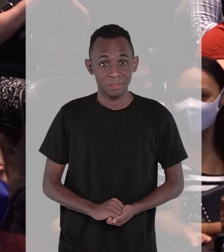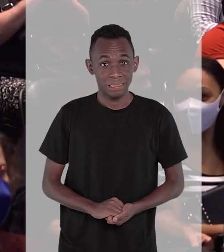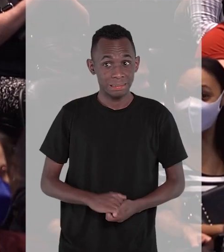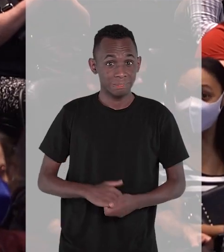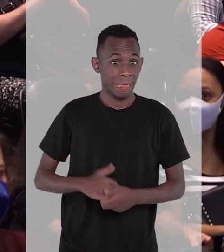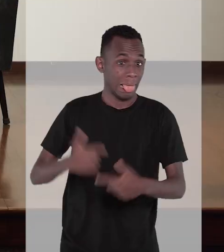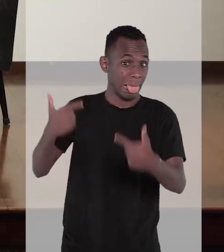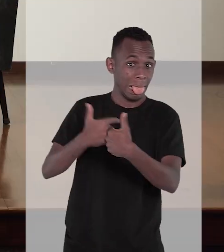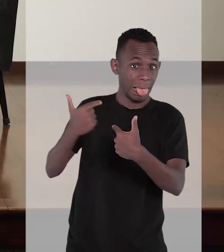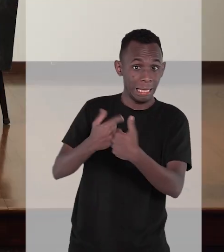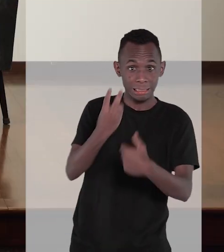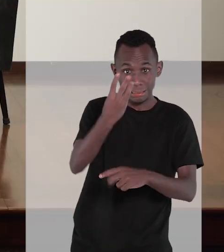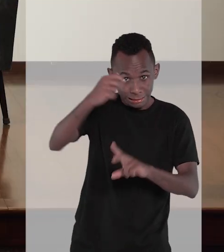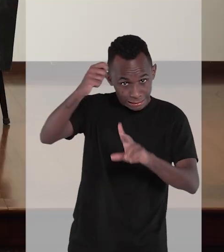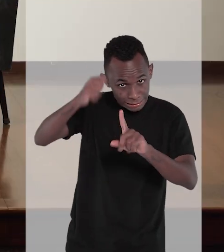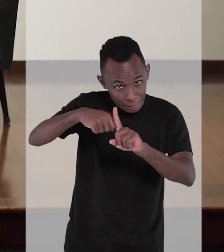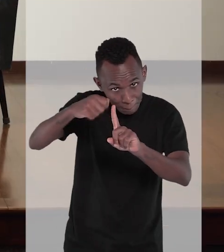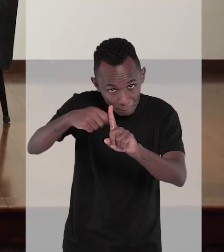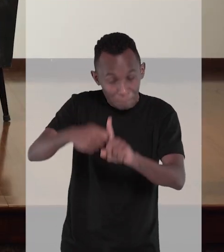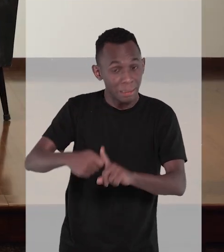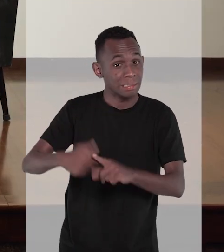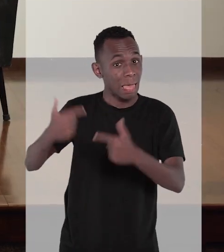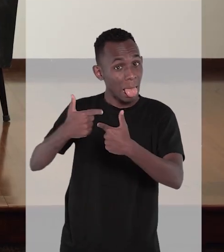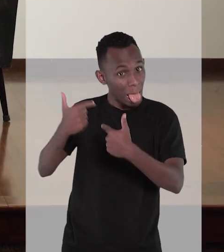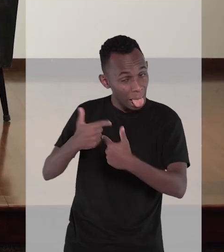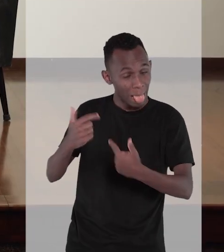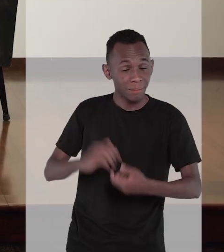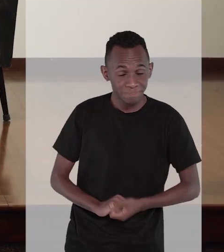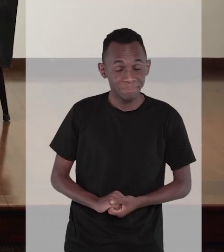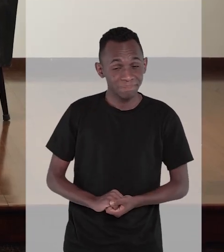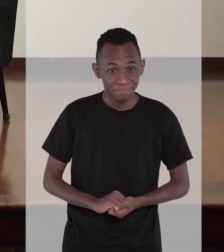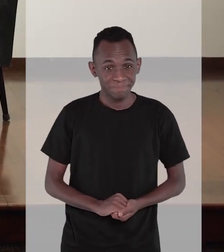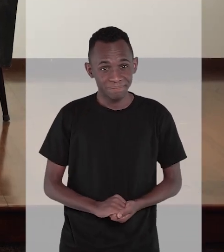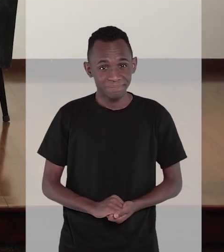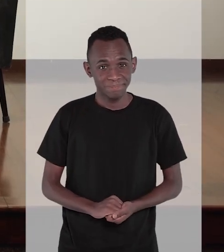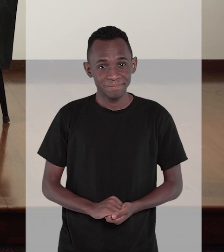Ela vai me matar 3 meses me xingando por essa.